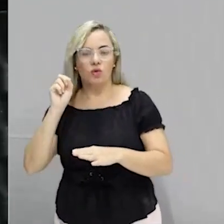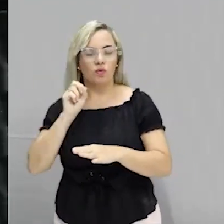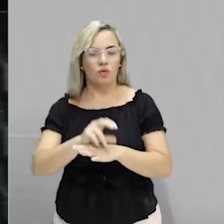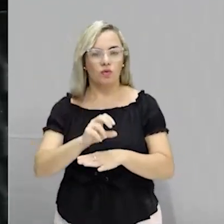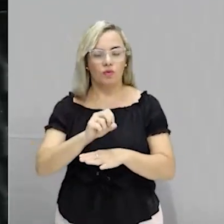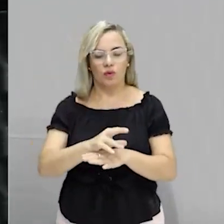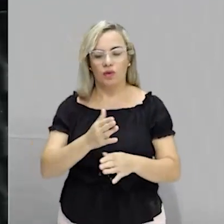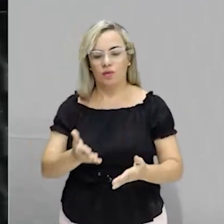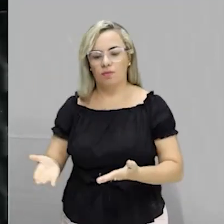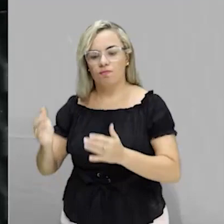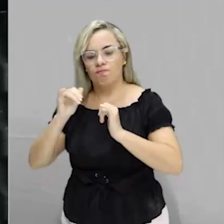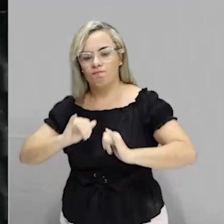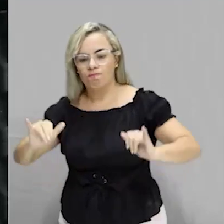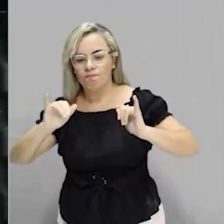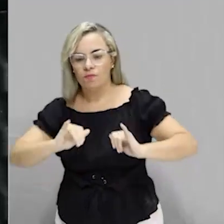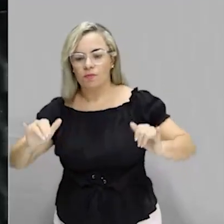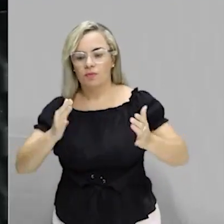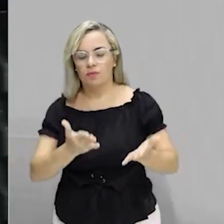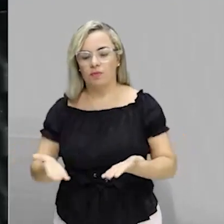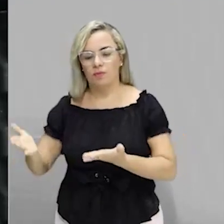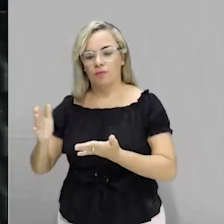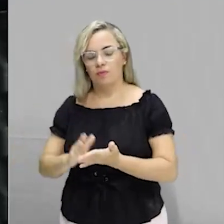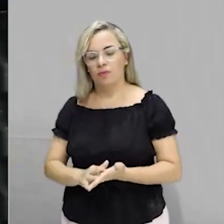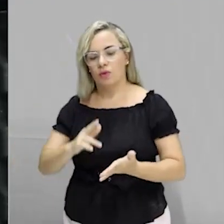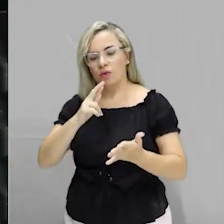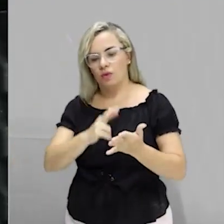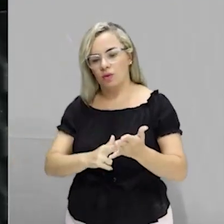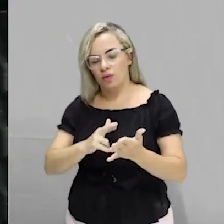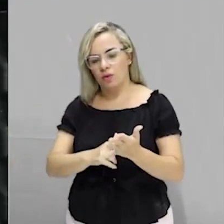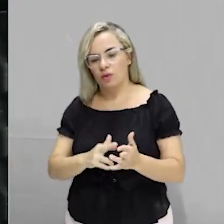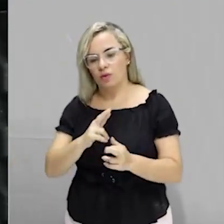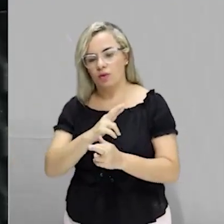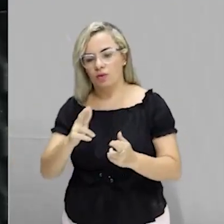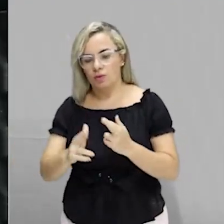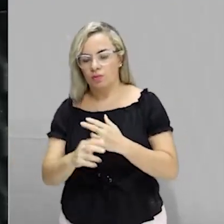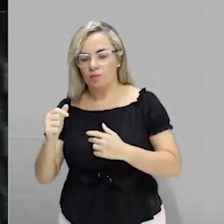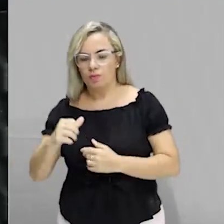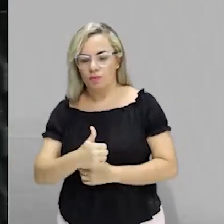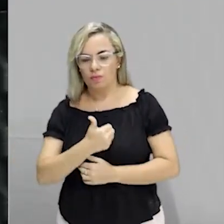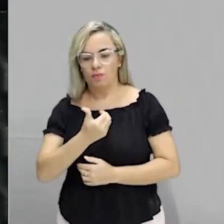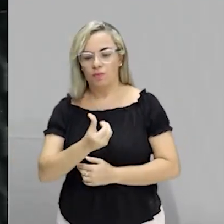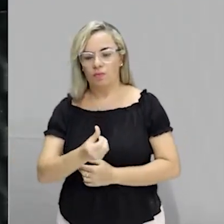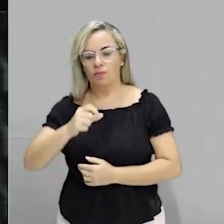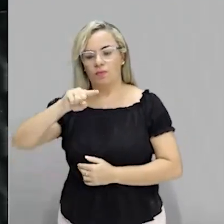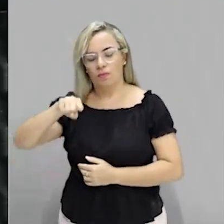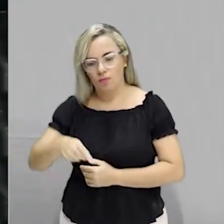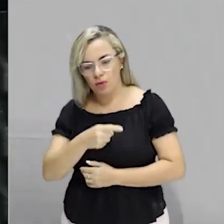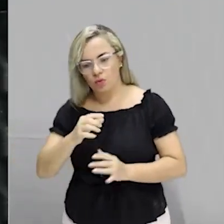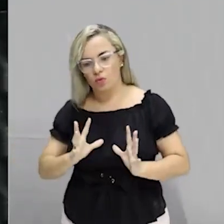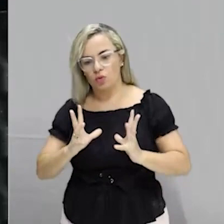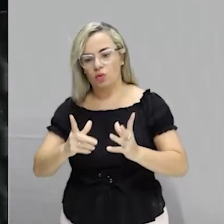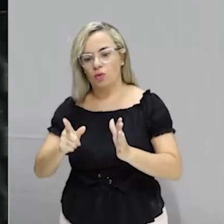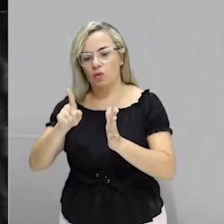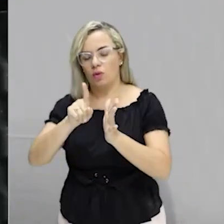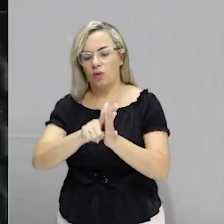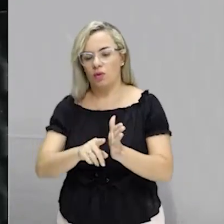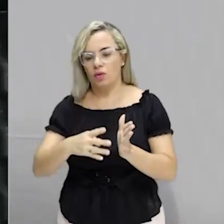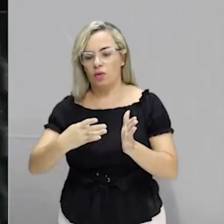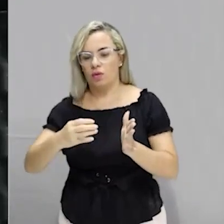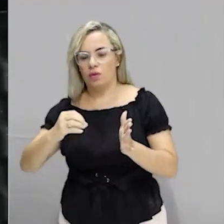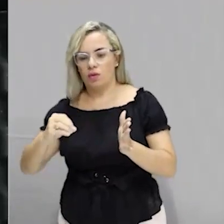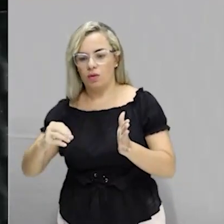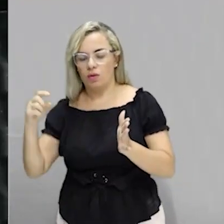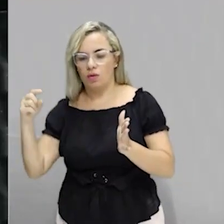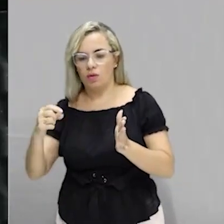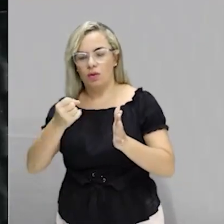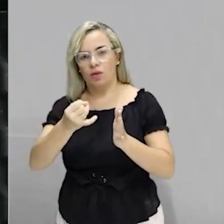quantidade de vagas, né? Então, os reprovados correspondem a 16.000, que é o total, menos 40, que